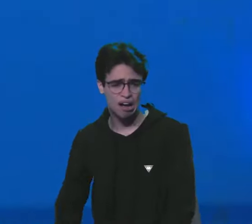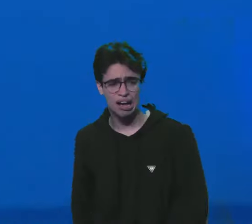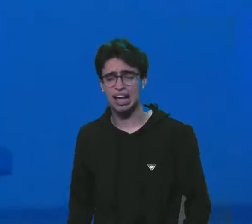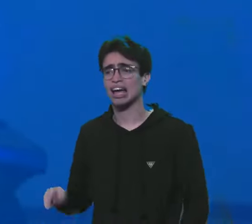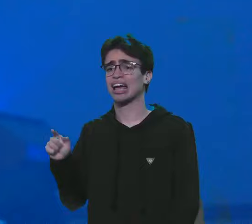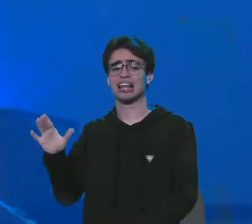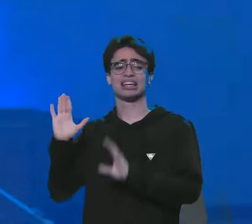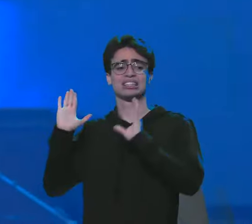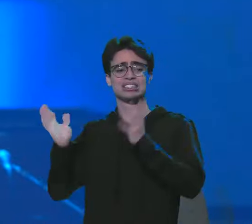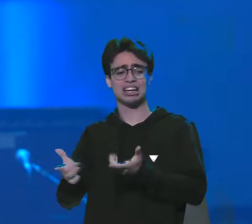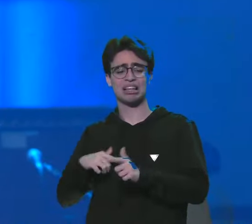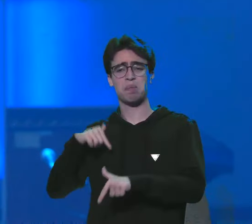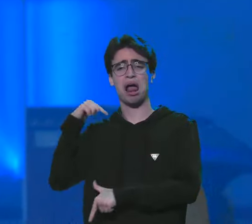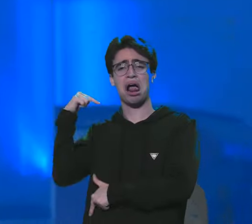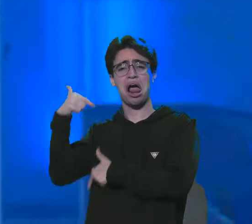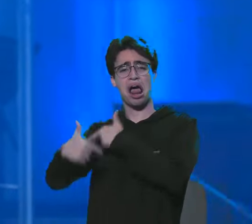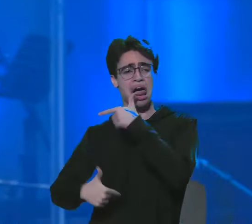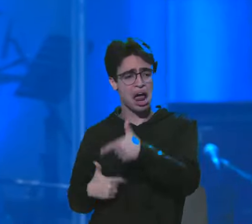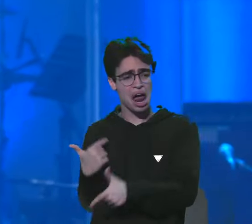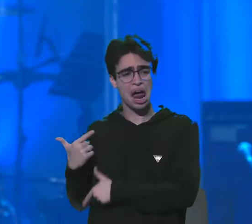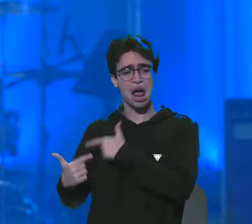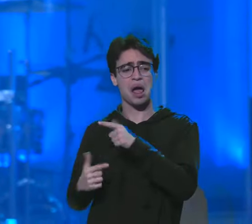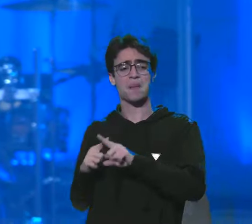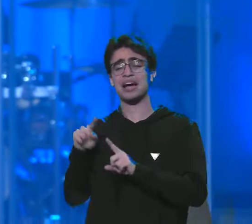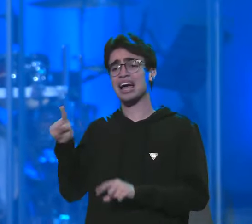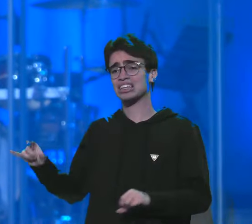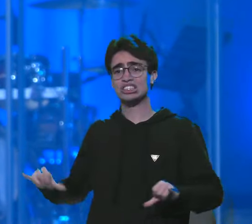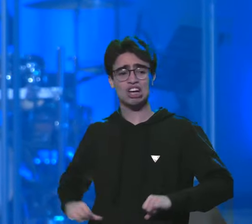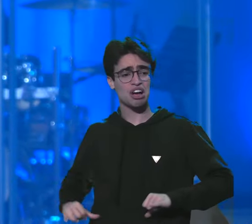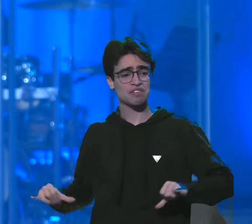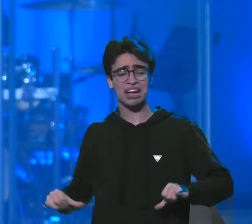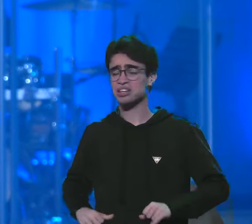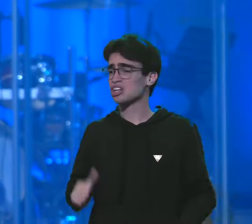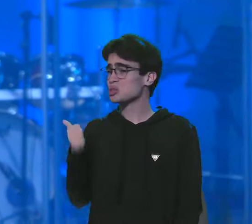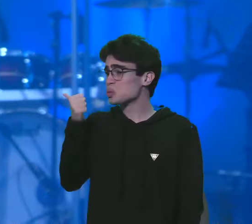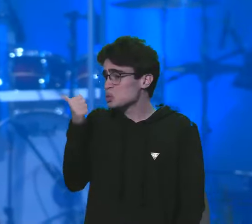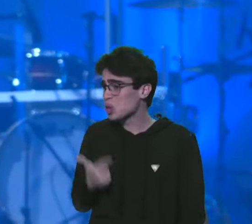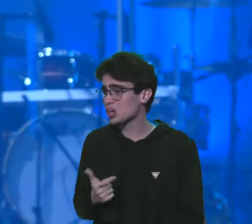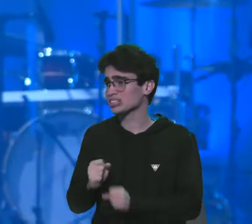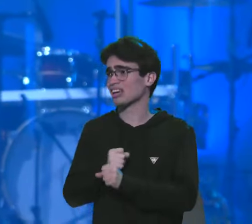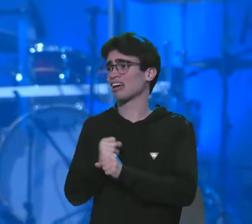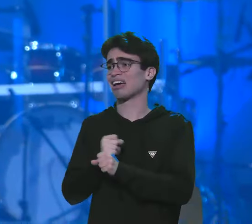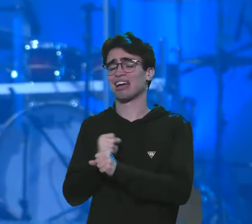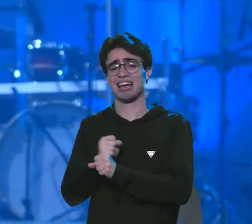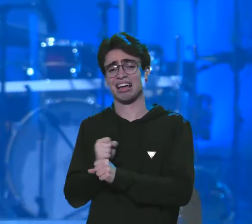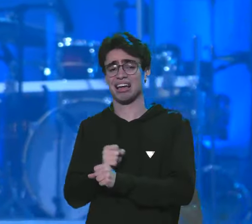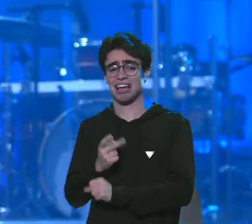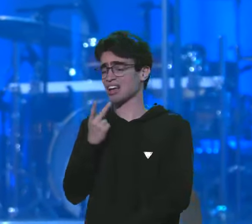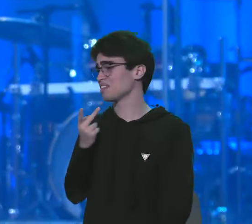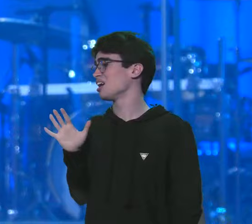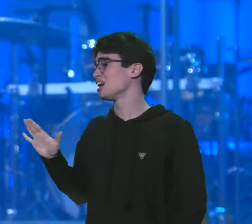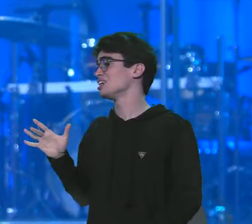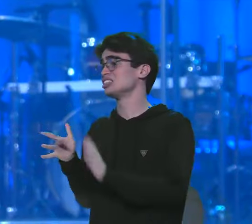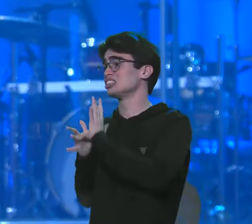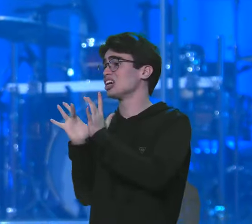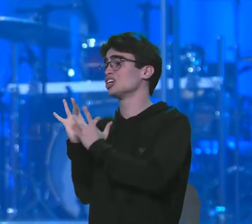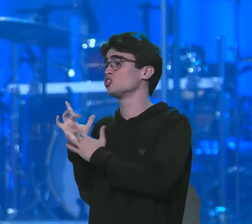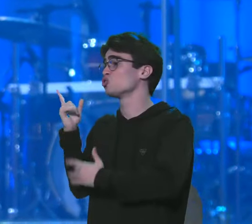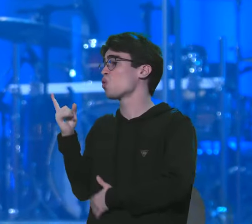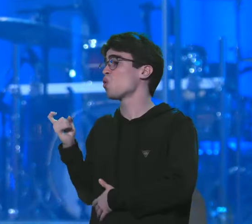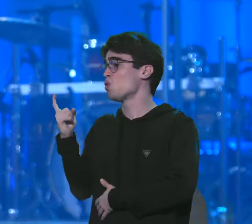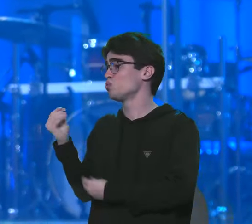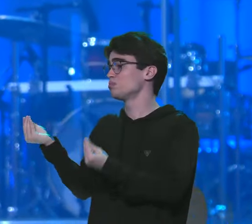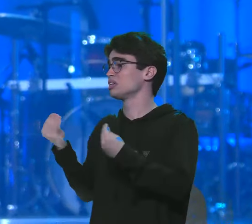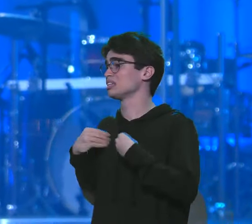fez tudo o que ela podia, mas ela estava sofrendo há 12 anos. E então ela chega e fala: apenas Jesus pode resolver